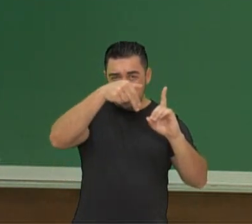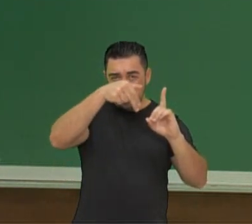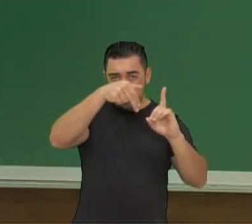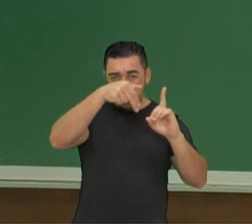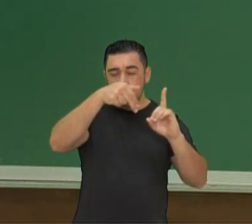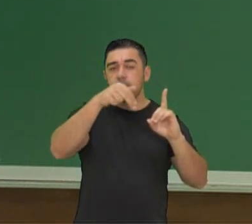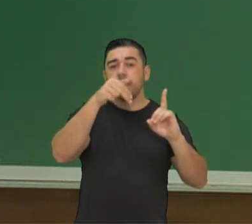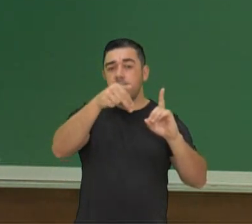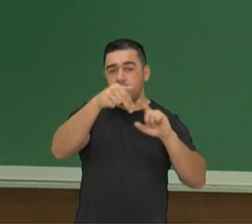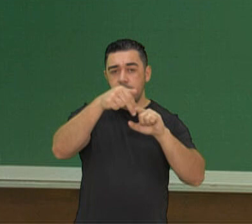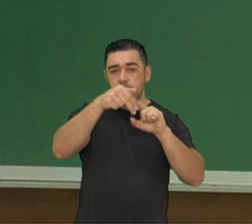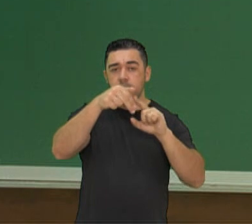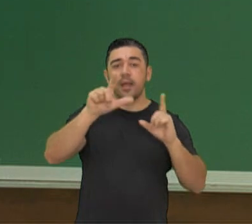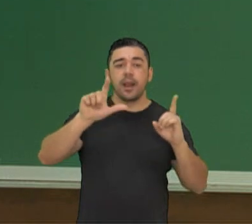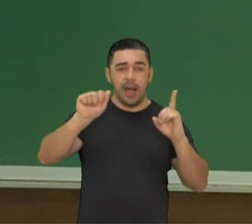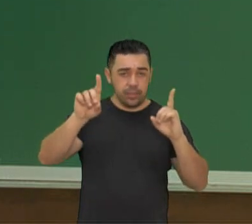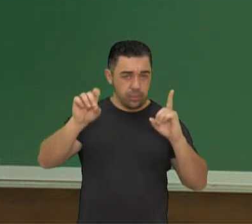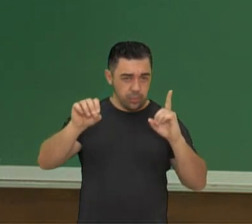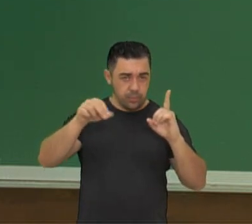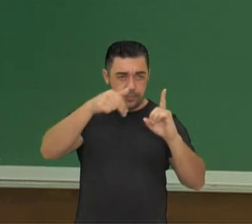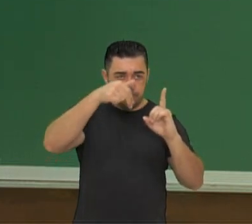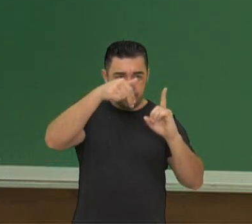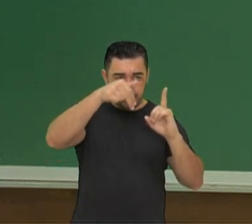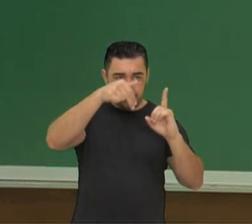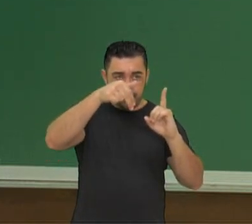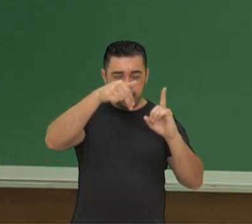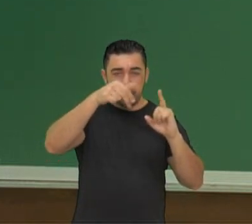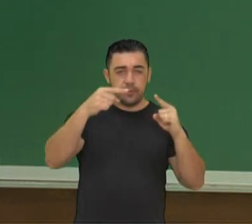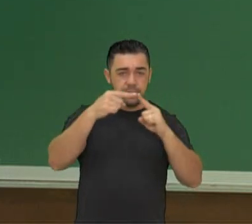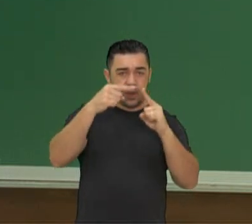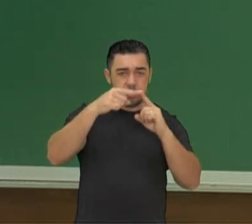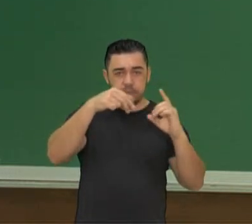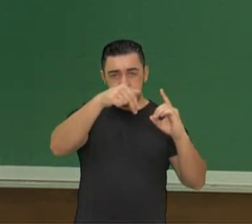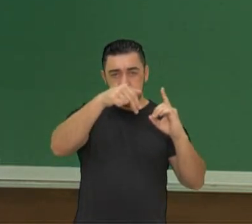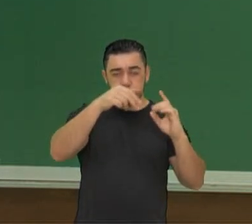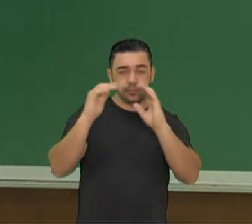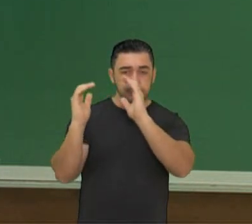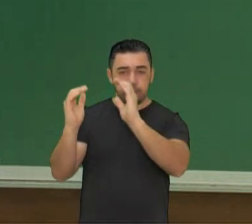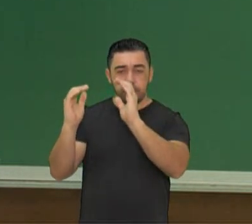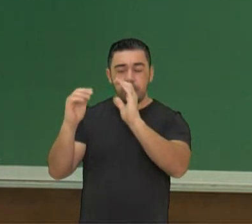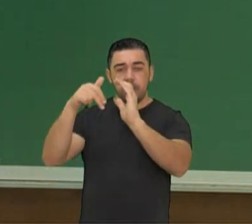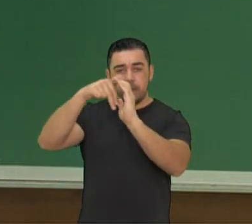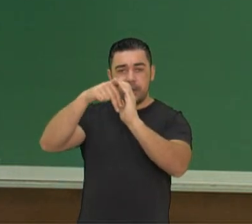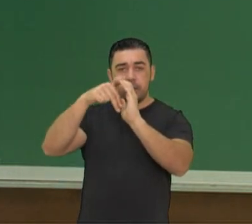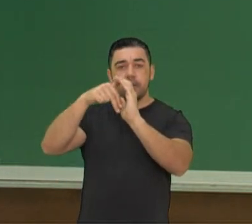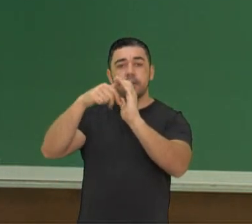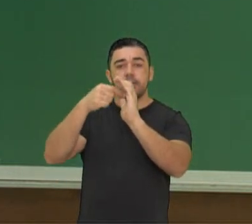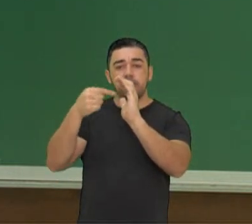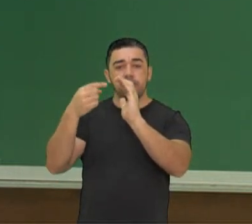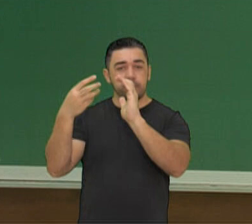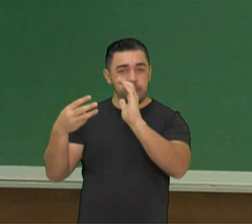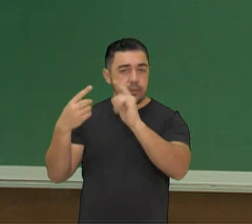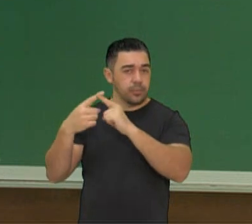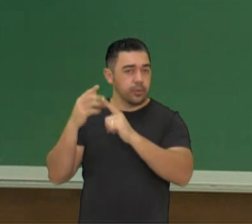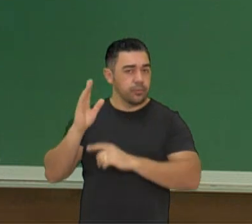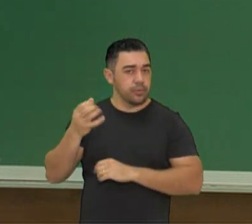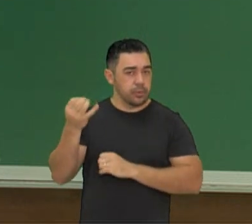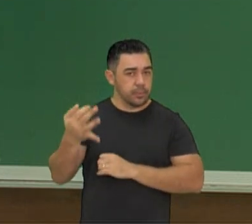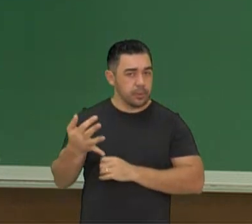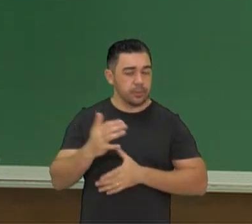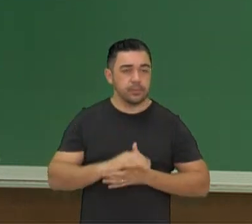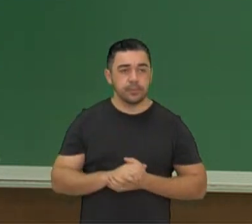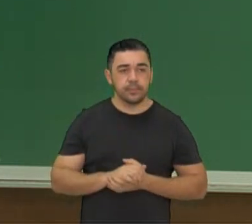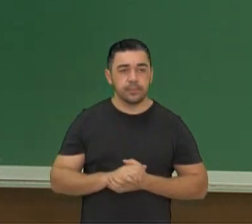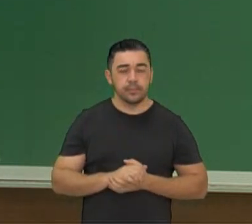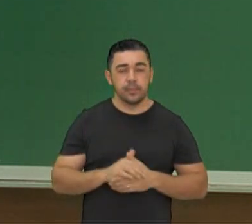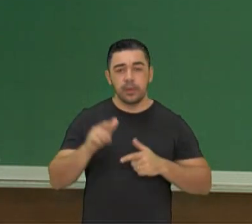Número de lados, o número de vértices, vezes o número de vértices menos 3. Por quê? Por causa daqueles 3 vértices que eu já te falei.